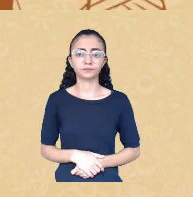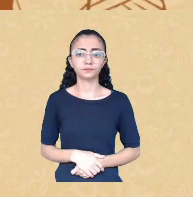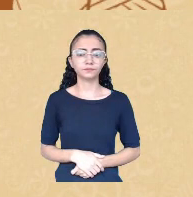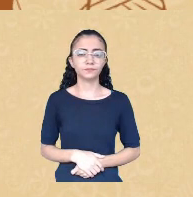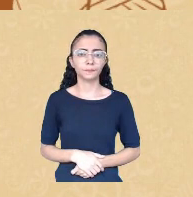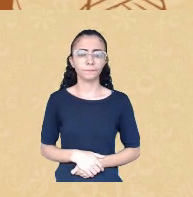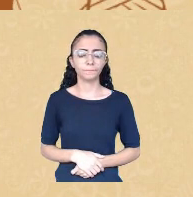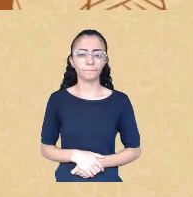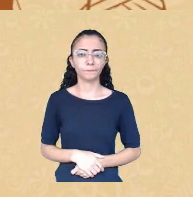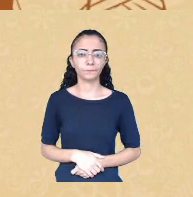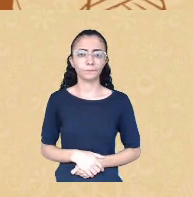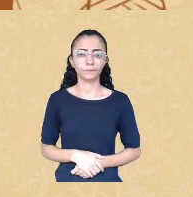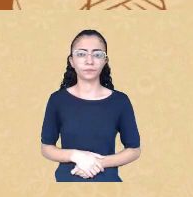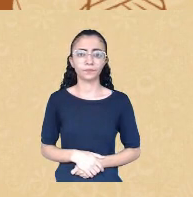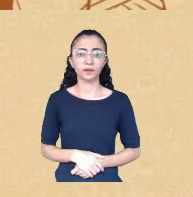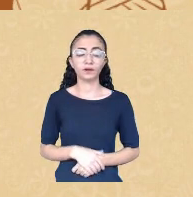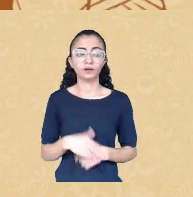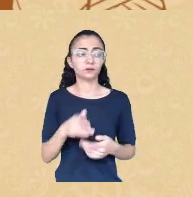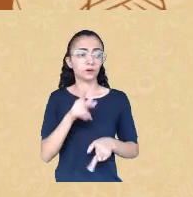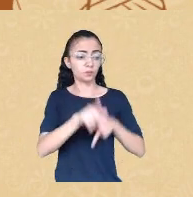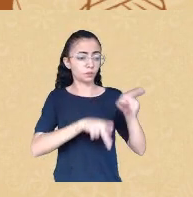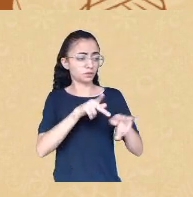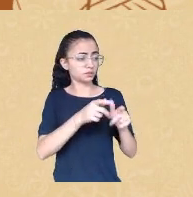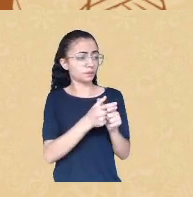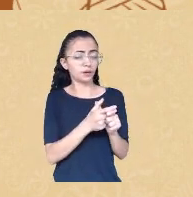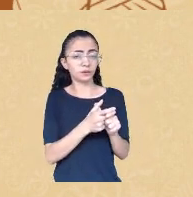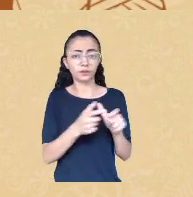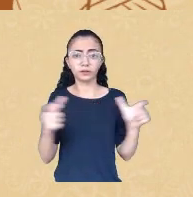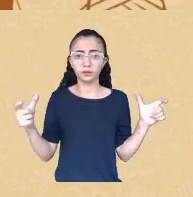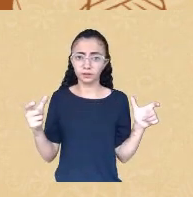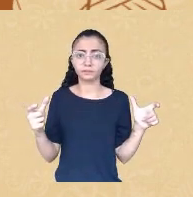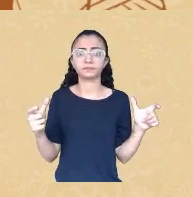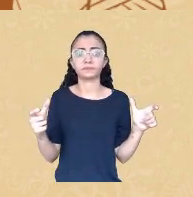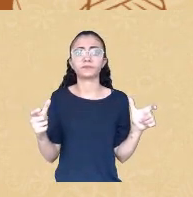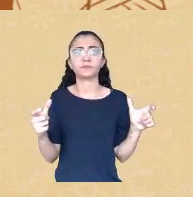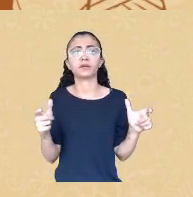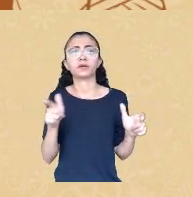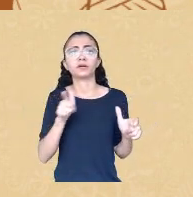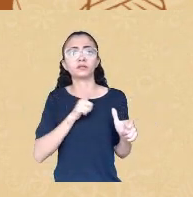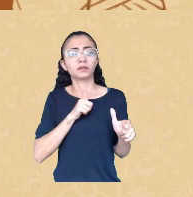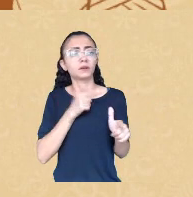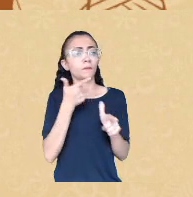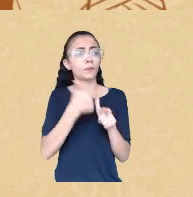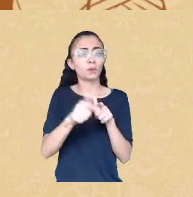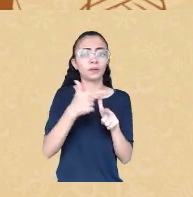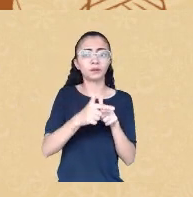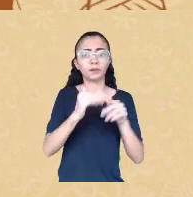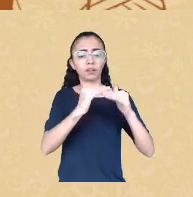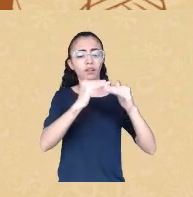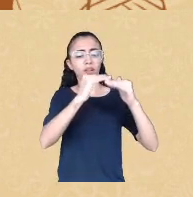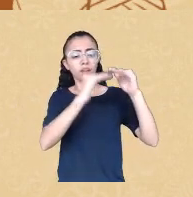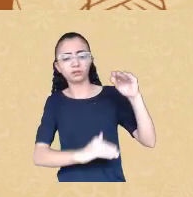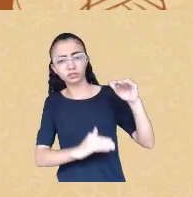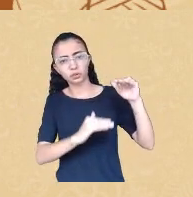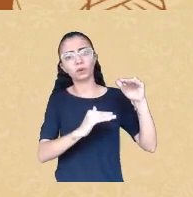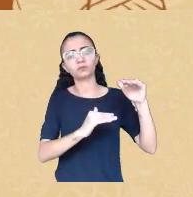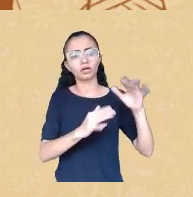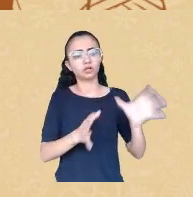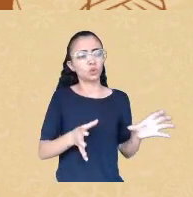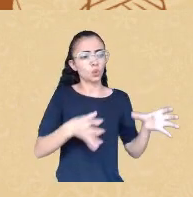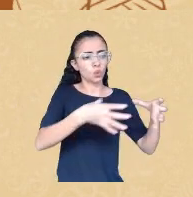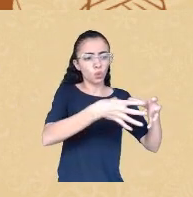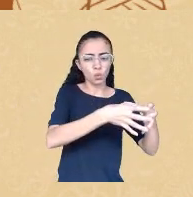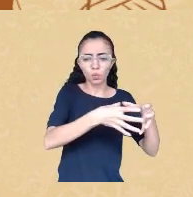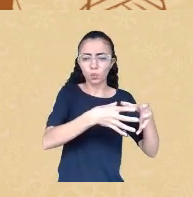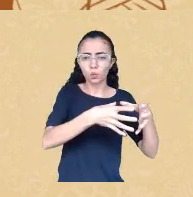da maioria da população, e que o problema é muito mais da desigualdade entre esses grupos negros e brancos, como a